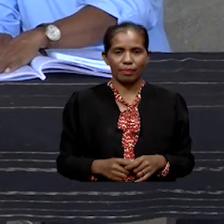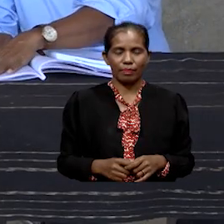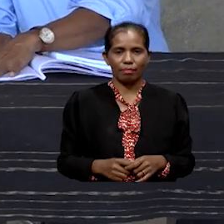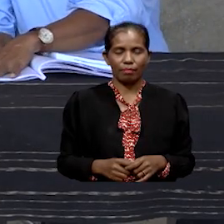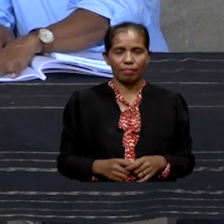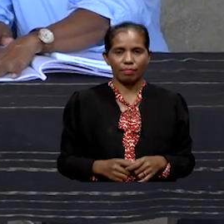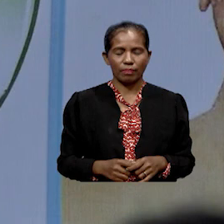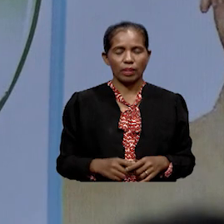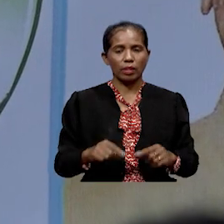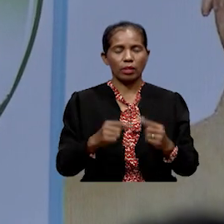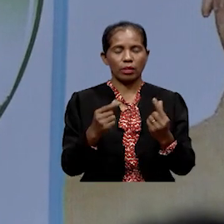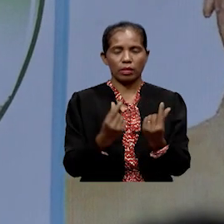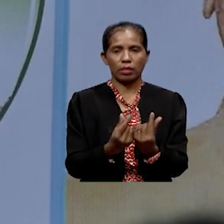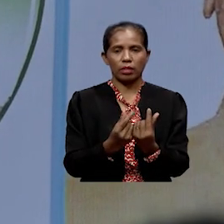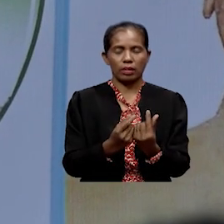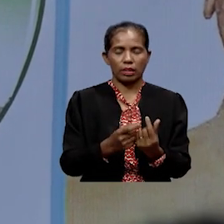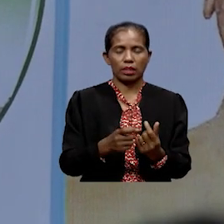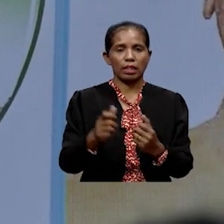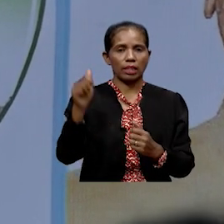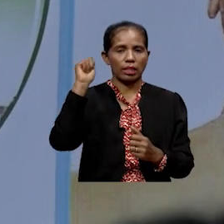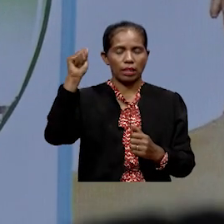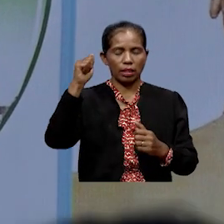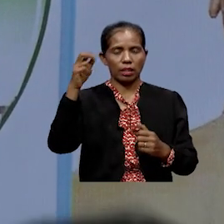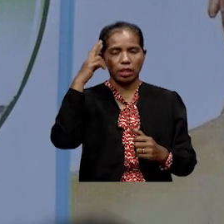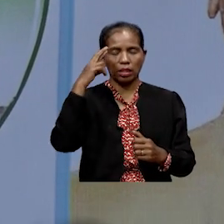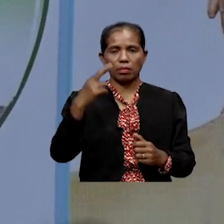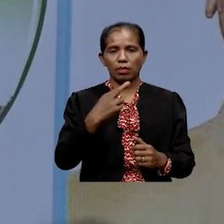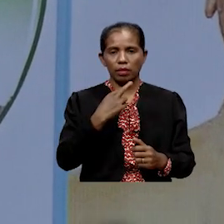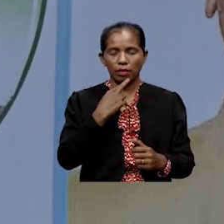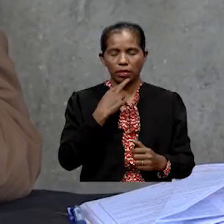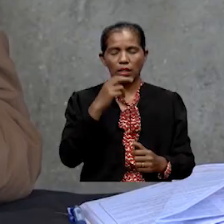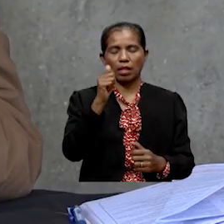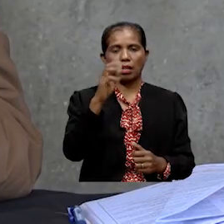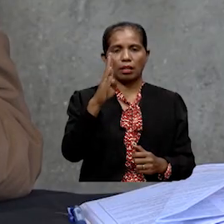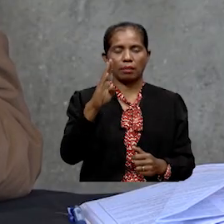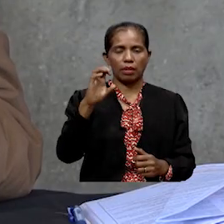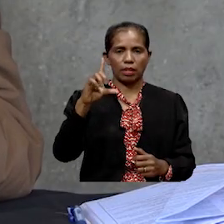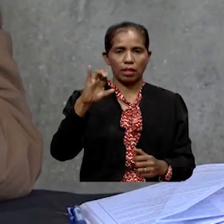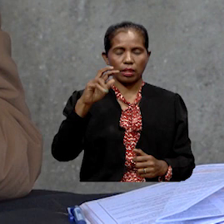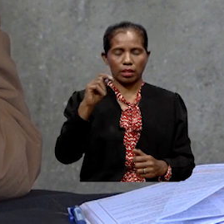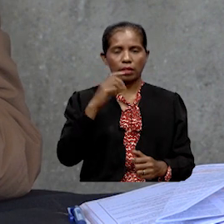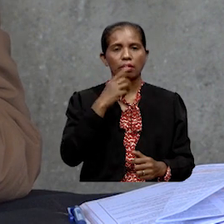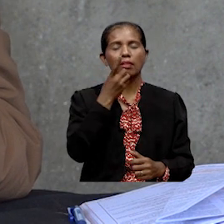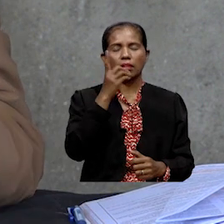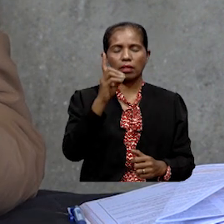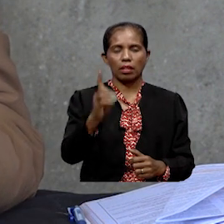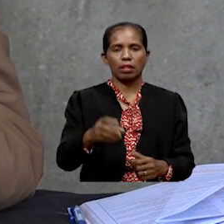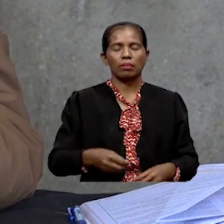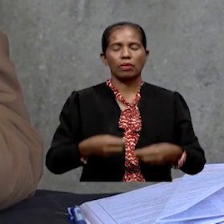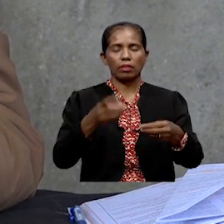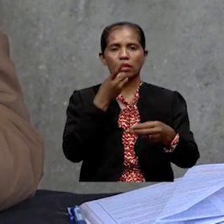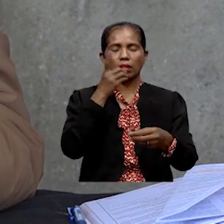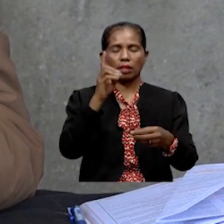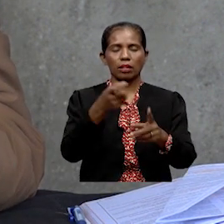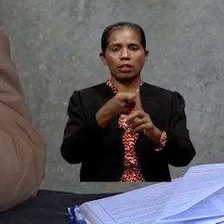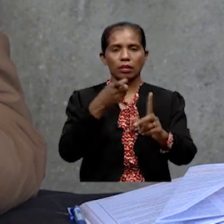Porta-voz equipa sucesso candidato Presidente da República, José Manuel Ramos Horta, Avelino Coelho, hatou declaração ne, ho de responde declaração hoje